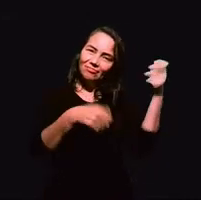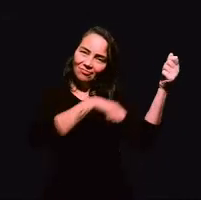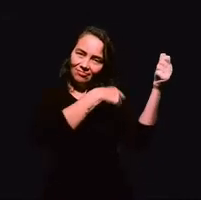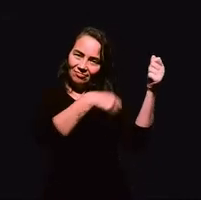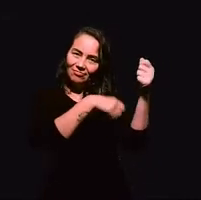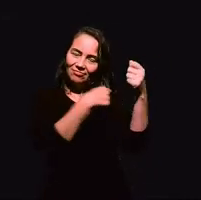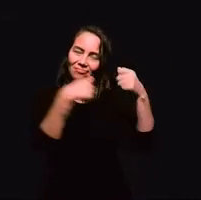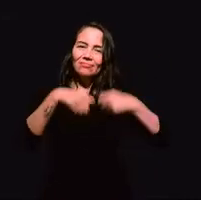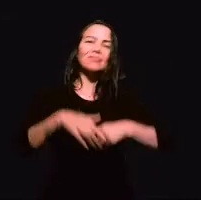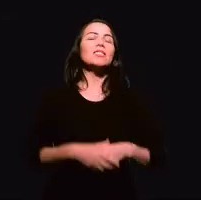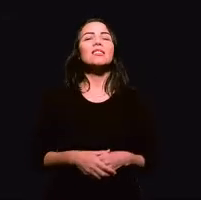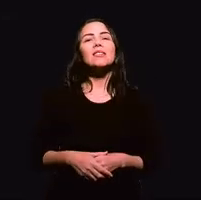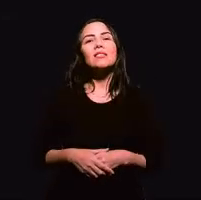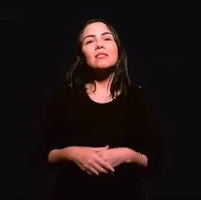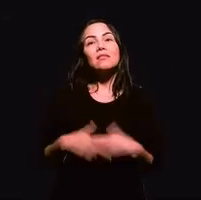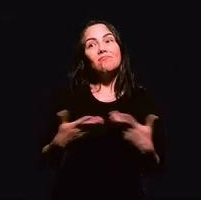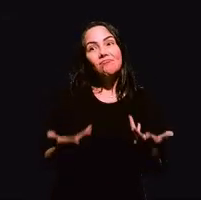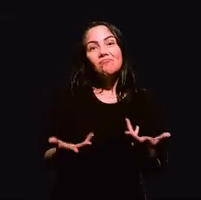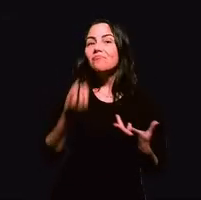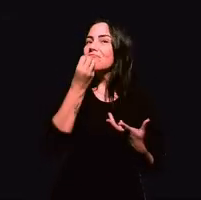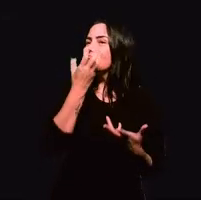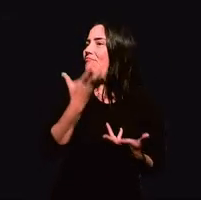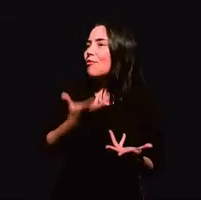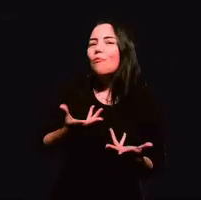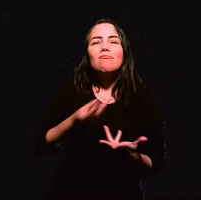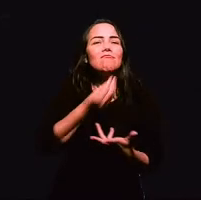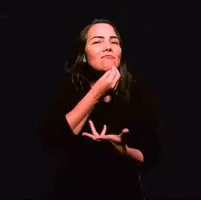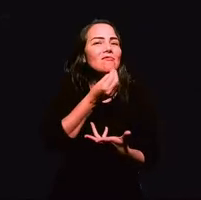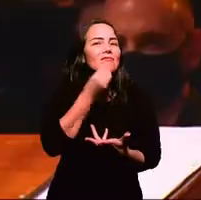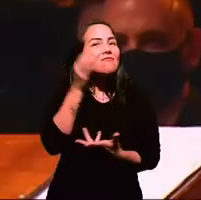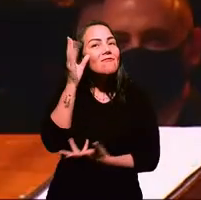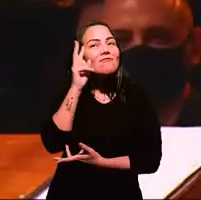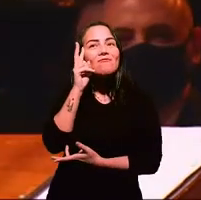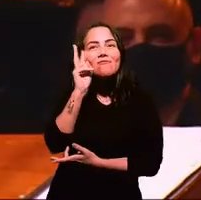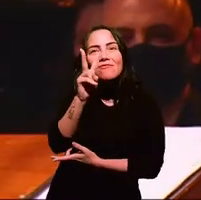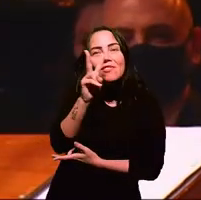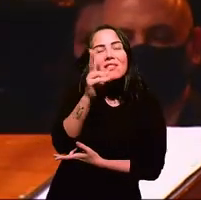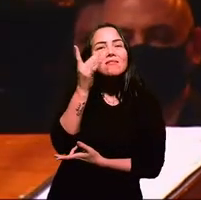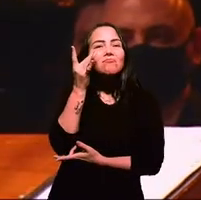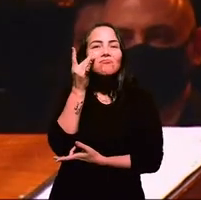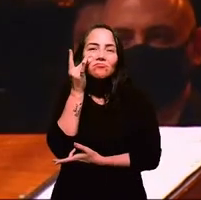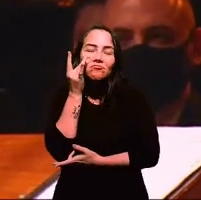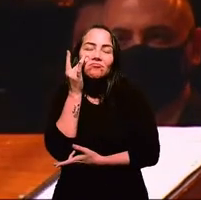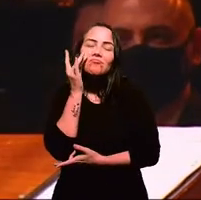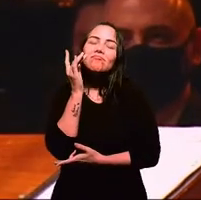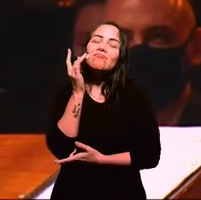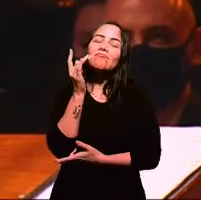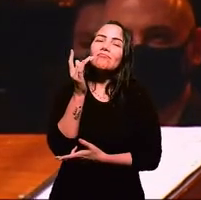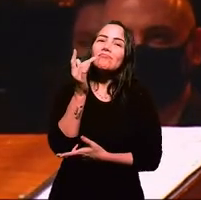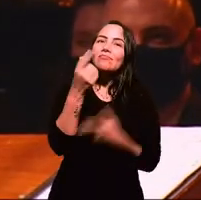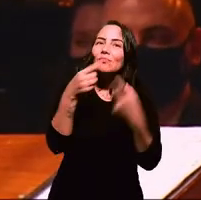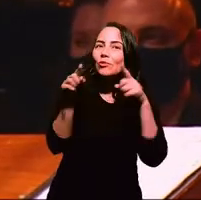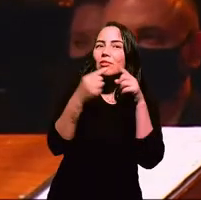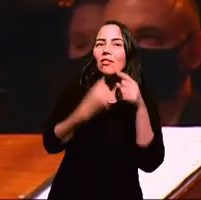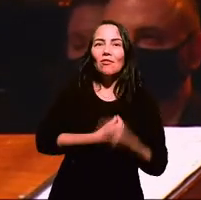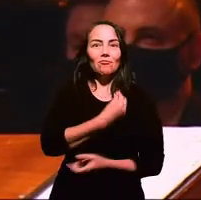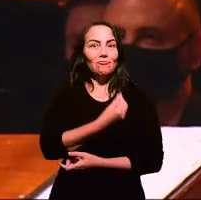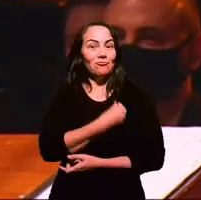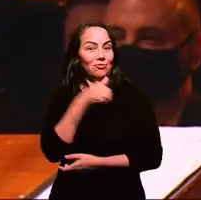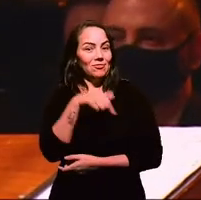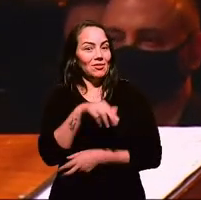a orquestra e estão aqui conosco, essa oportunidade de ver e assistir e curtir, né, uma música ao